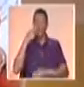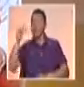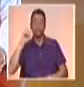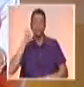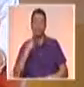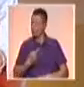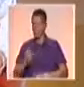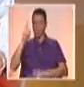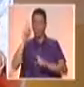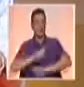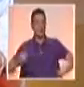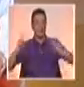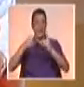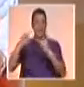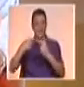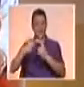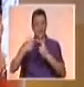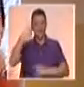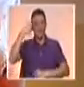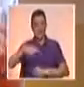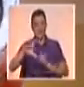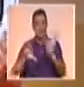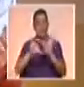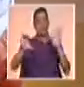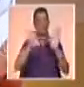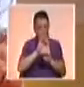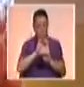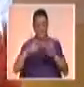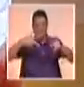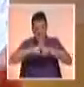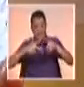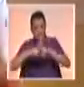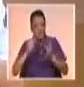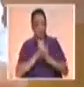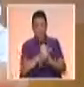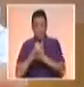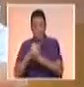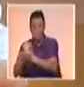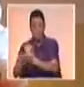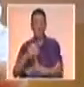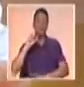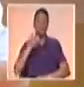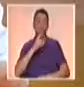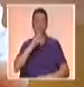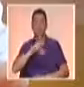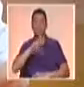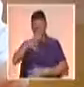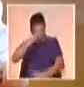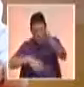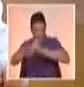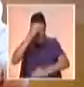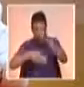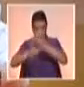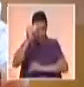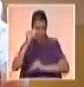são escolas que têm recursos humanos... São de referência humanos, no sentido de ter as condições humanos. E as ferramentas necessárias para que os surdos possam aprender. Exatamente. E nessas